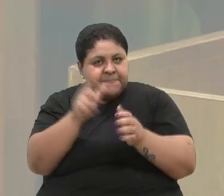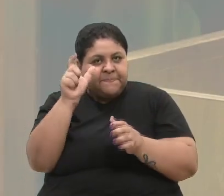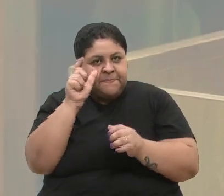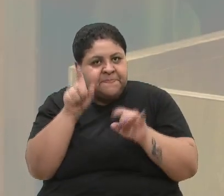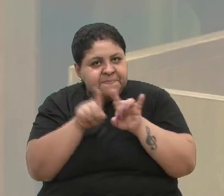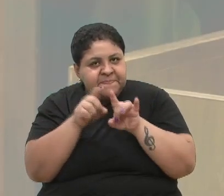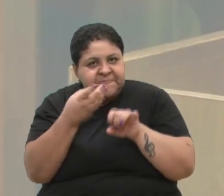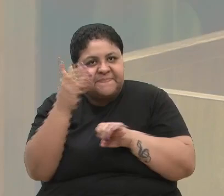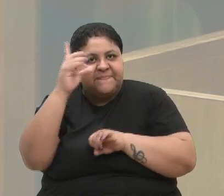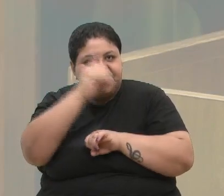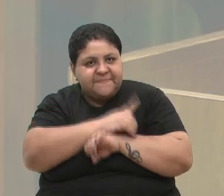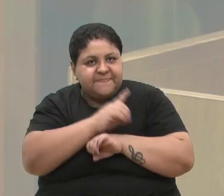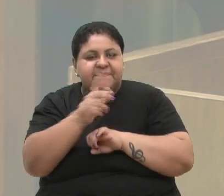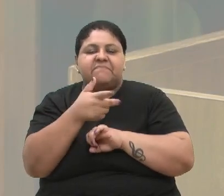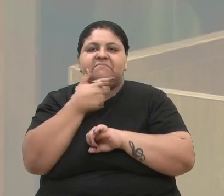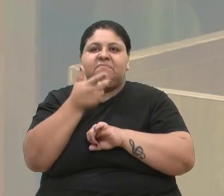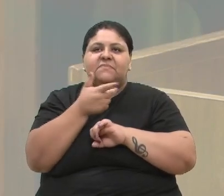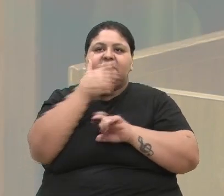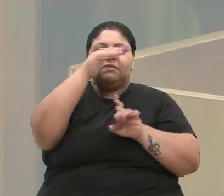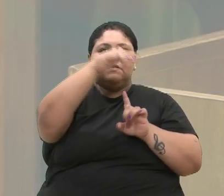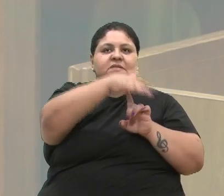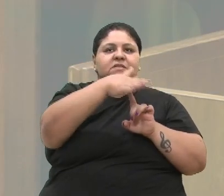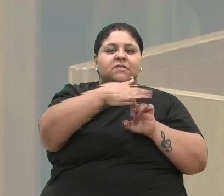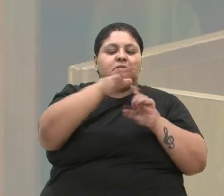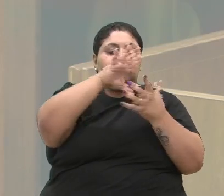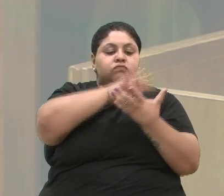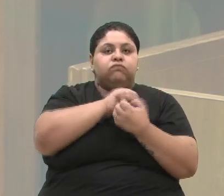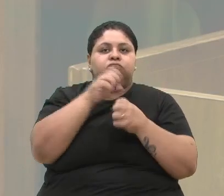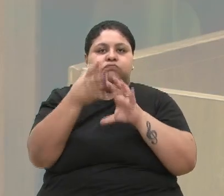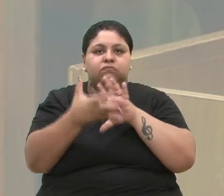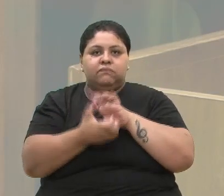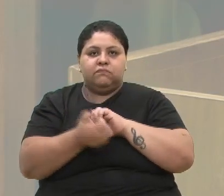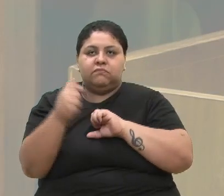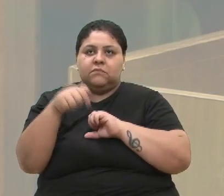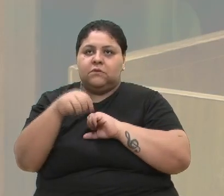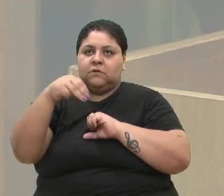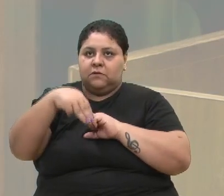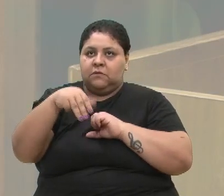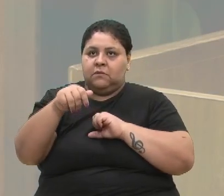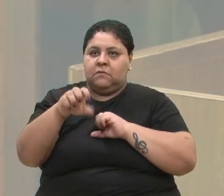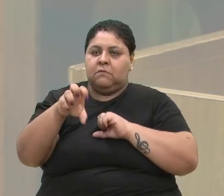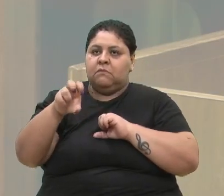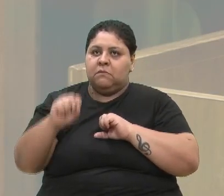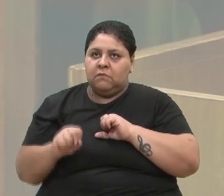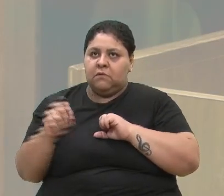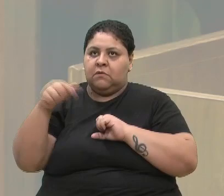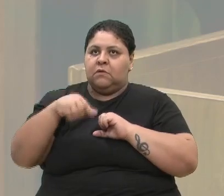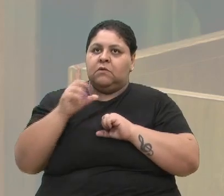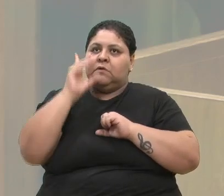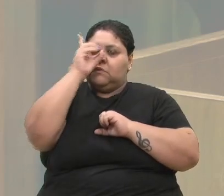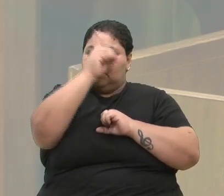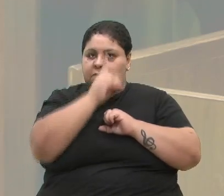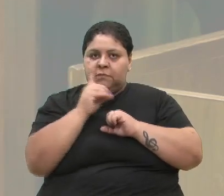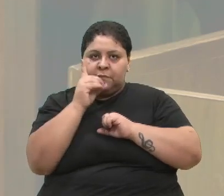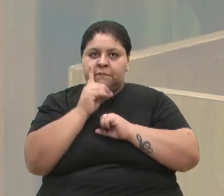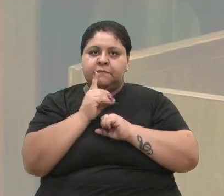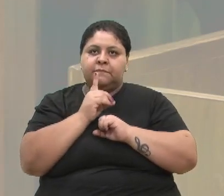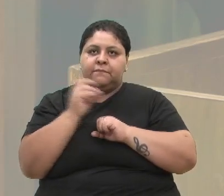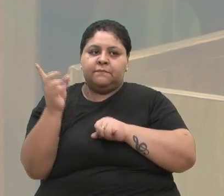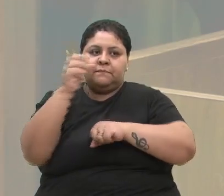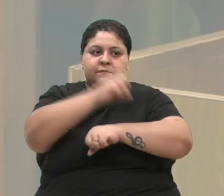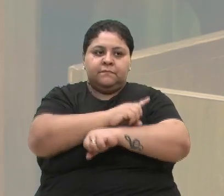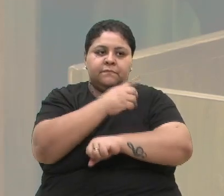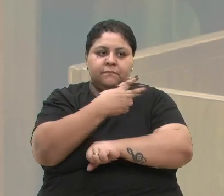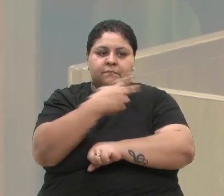dia. Eu vou falar da Feira de Artesanato aqui da Maesa. Nesse domingo, dia